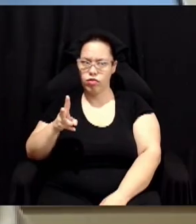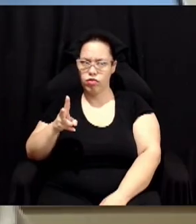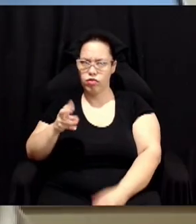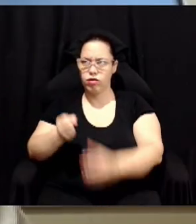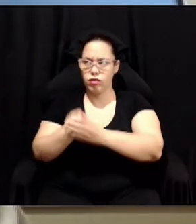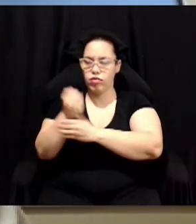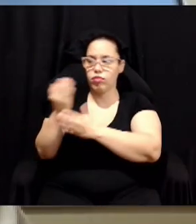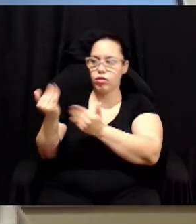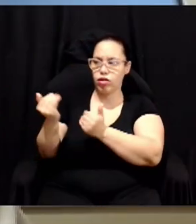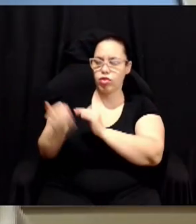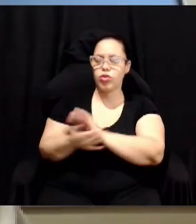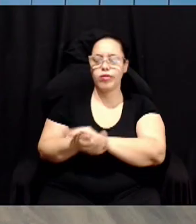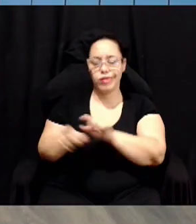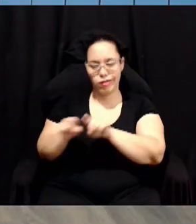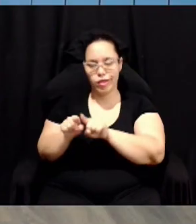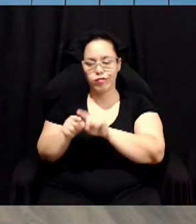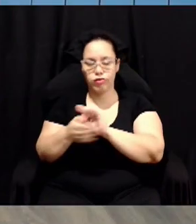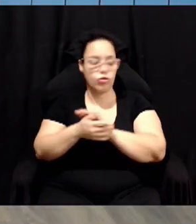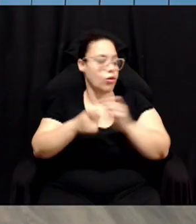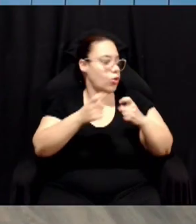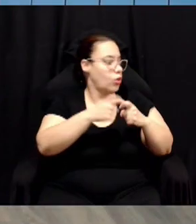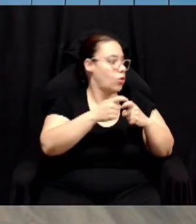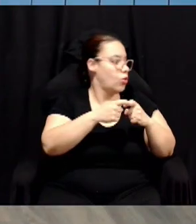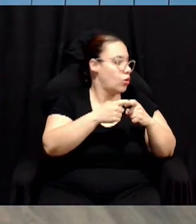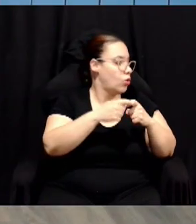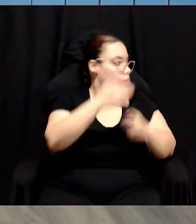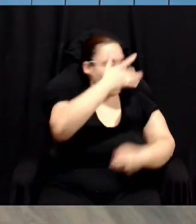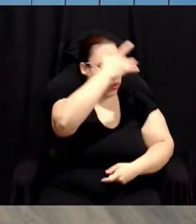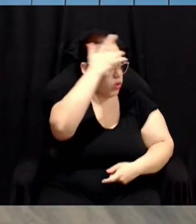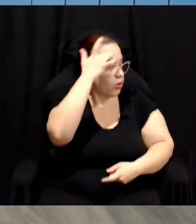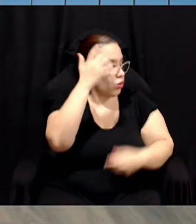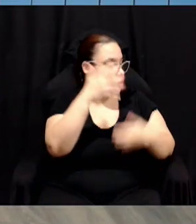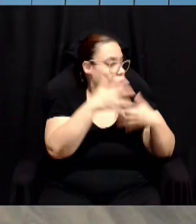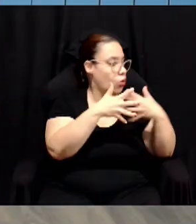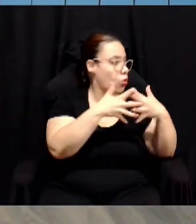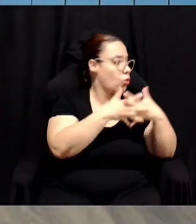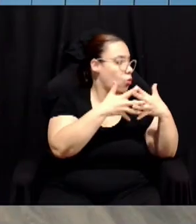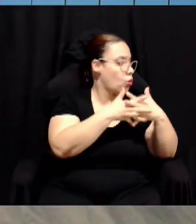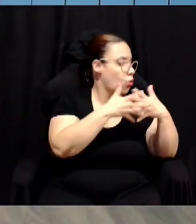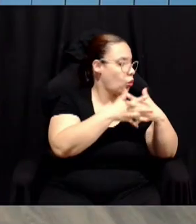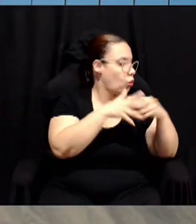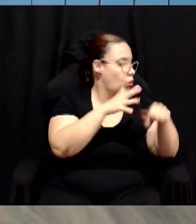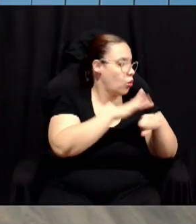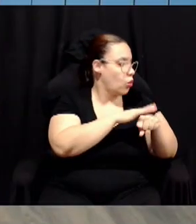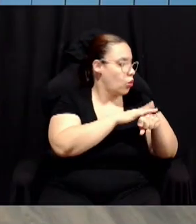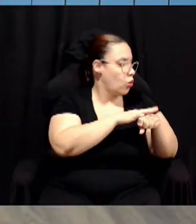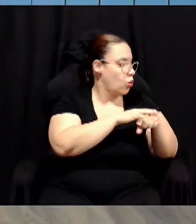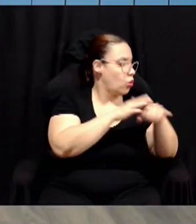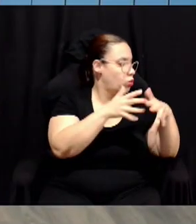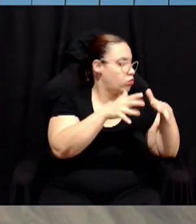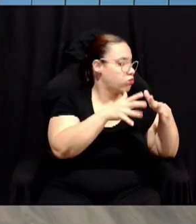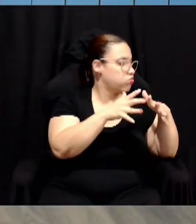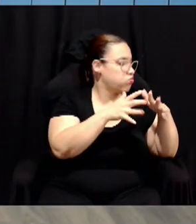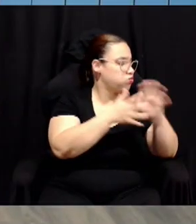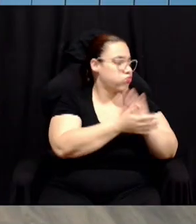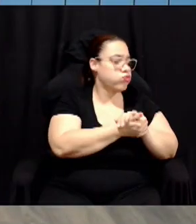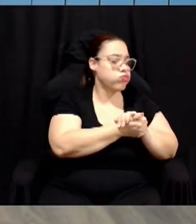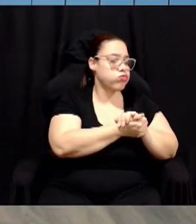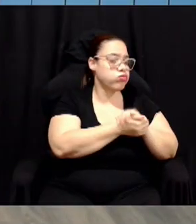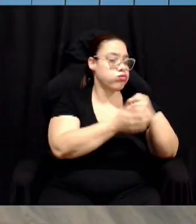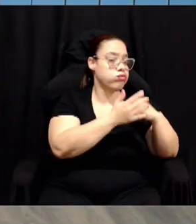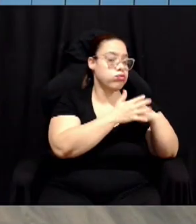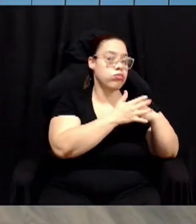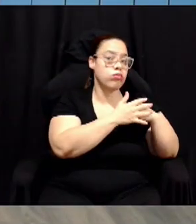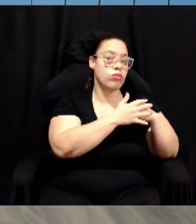jovens. Doutor, muita gente, né, confunde a doença de Parkinson com a doença